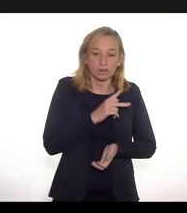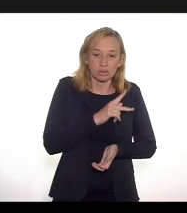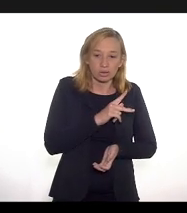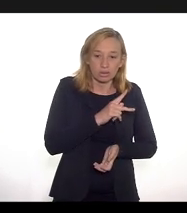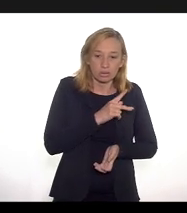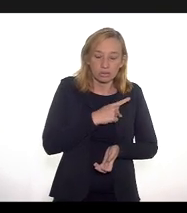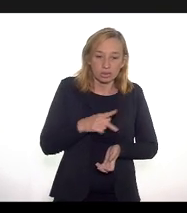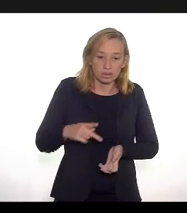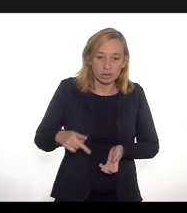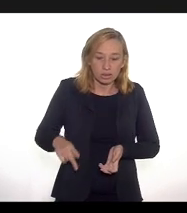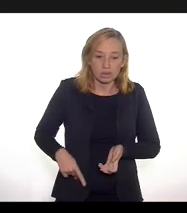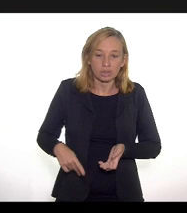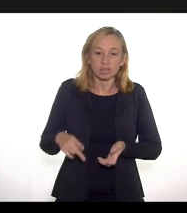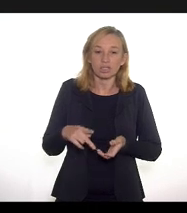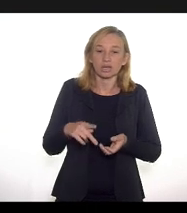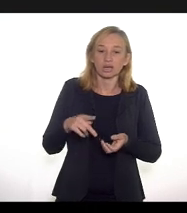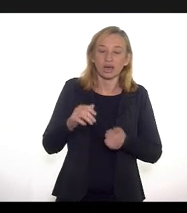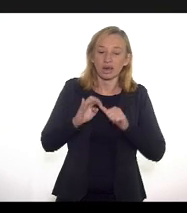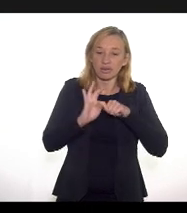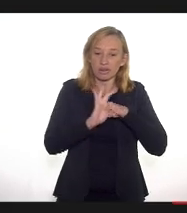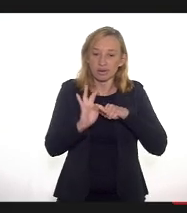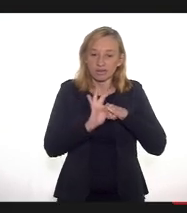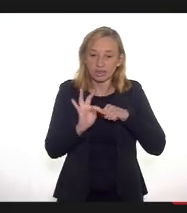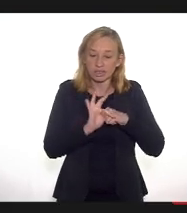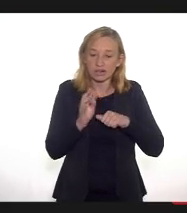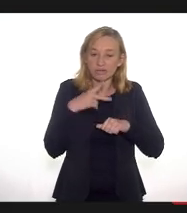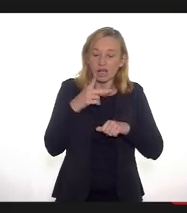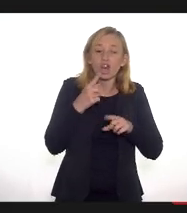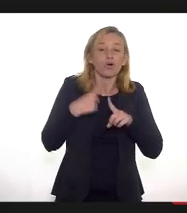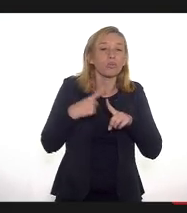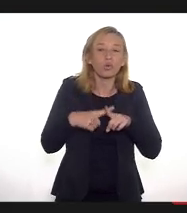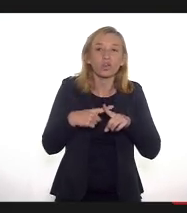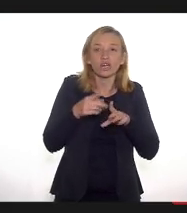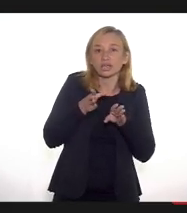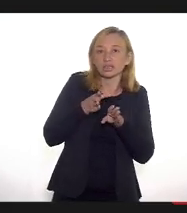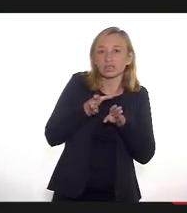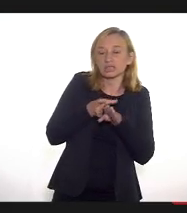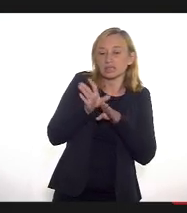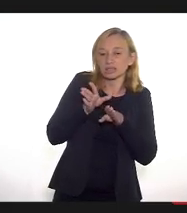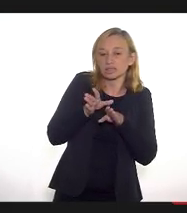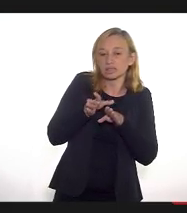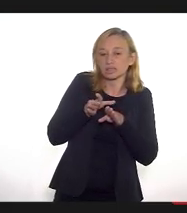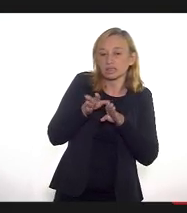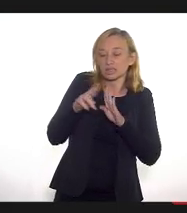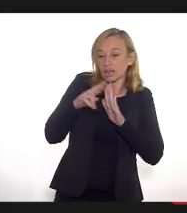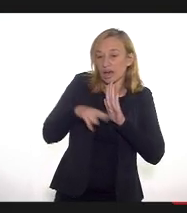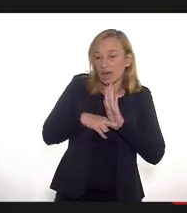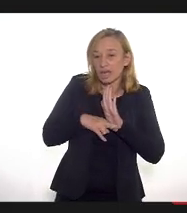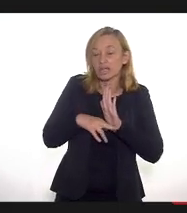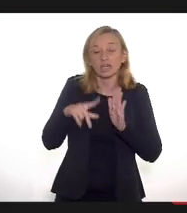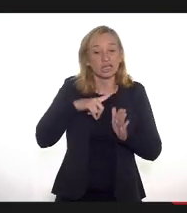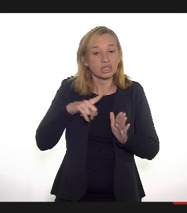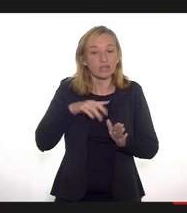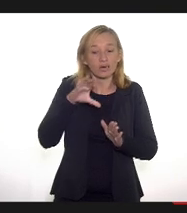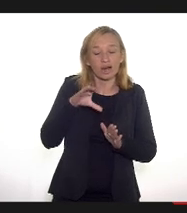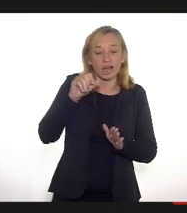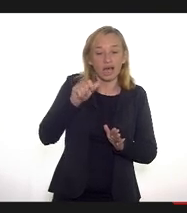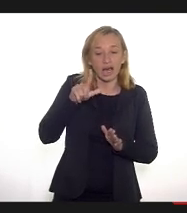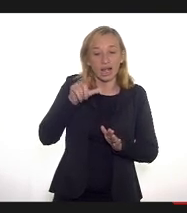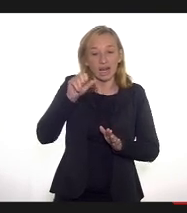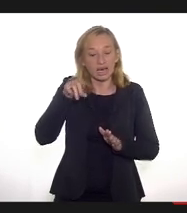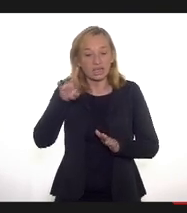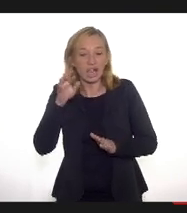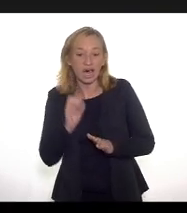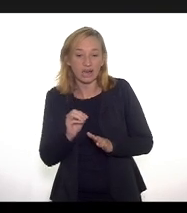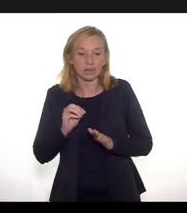a FAETEC se pronunciassem o porquê dessa orientação e que tenha um calendário. A FAETEC,